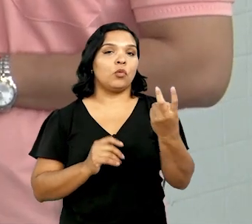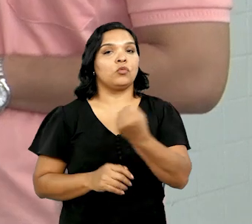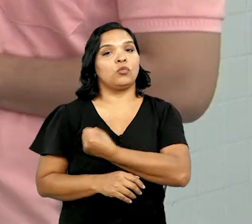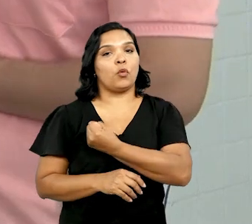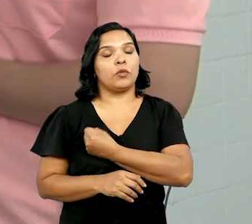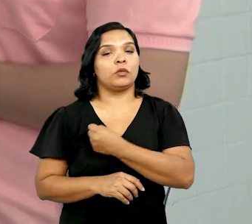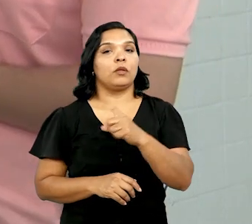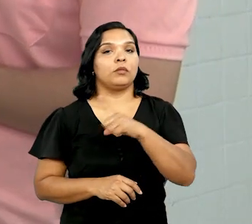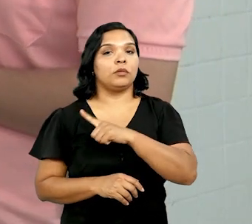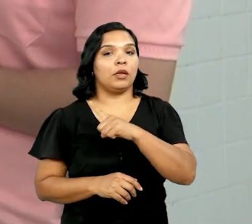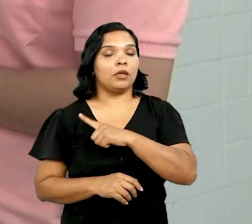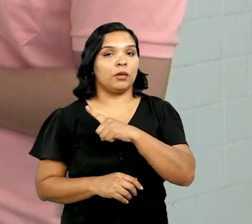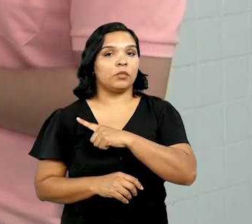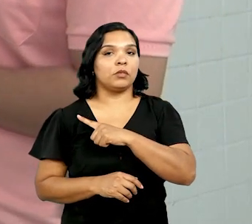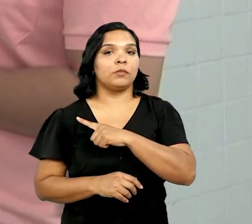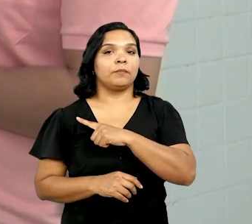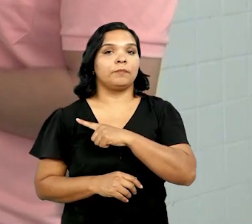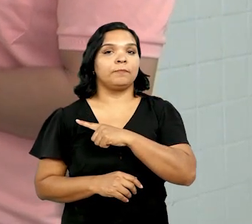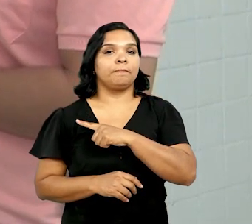2 dígitos. Então, teríamos aqui